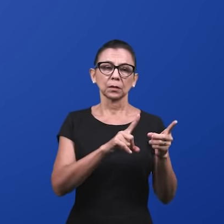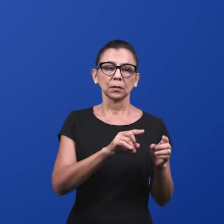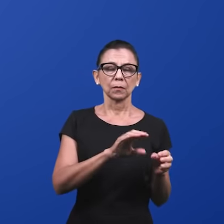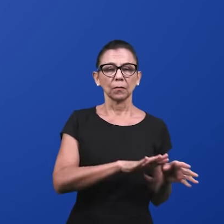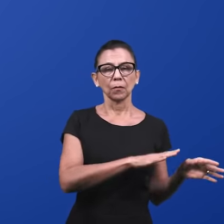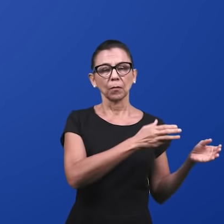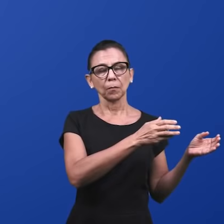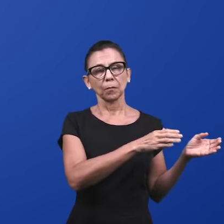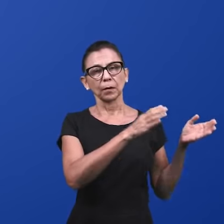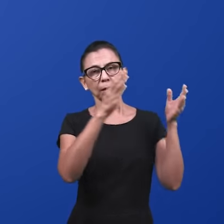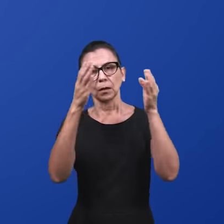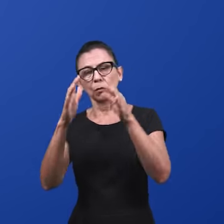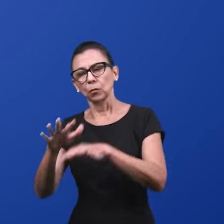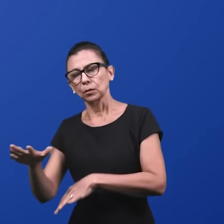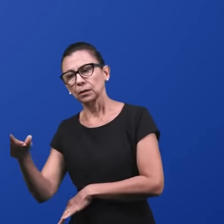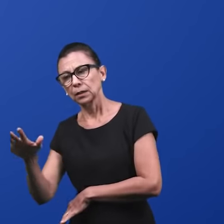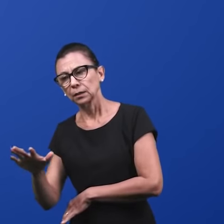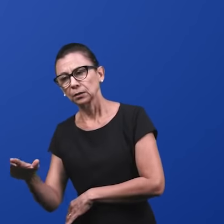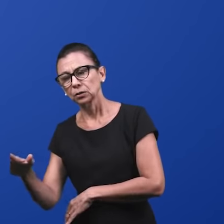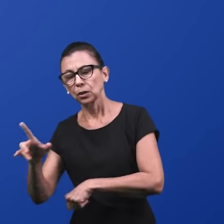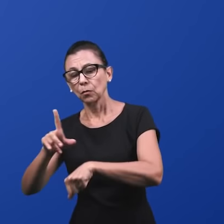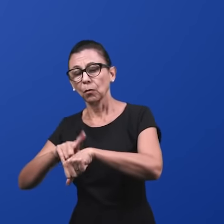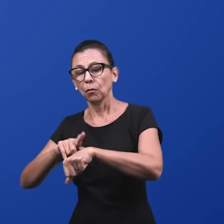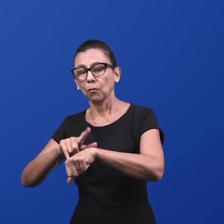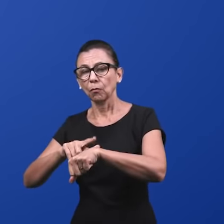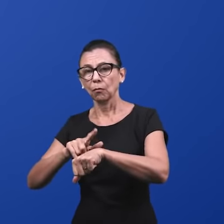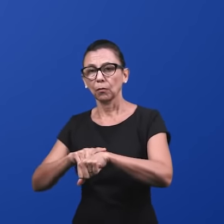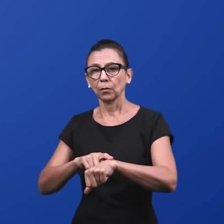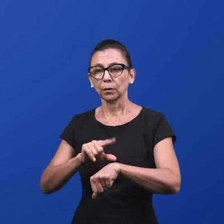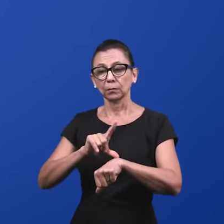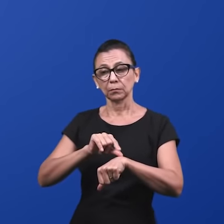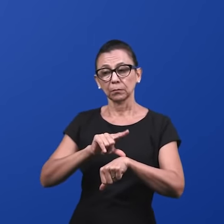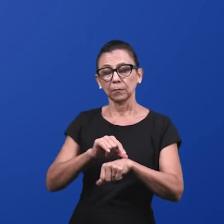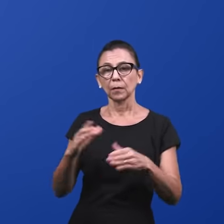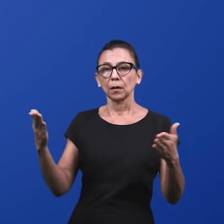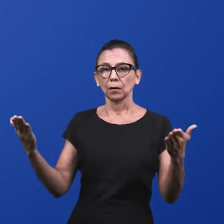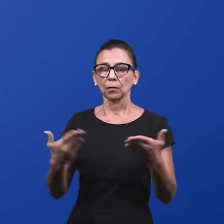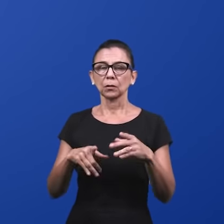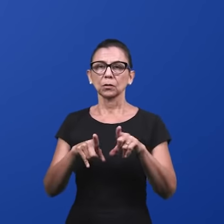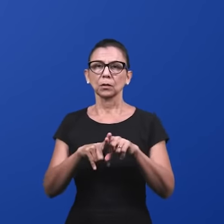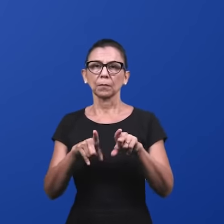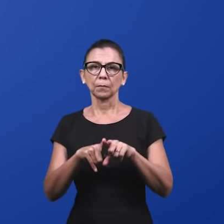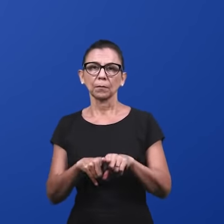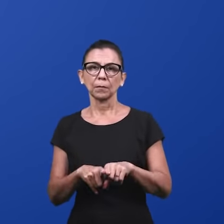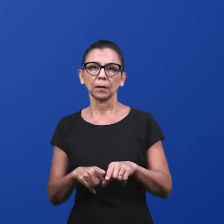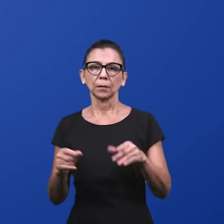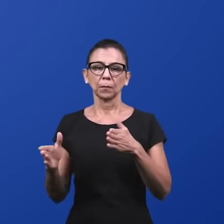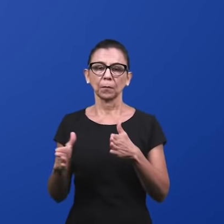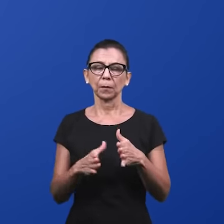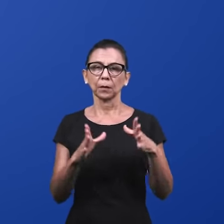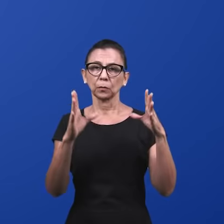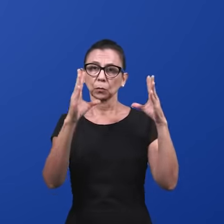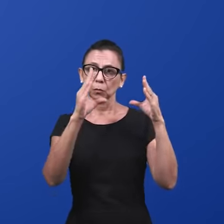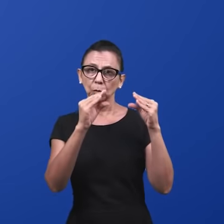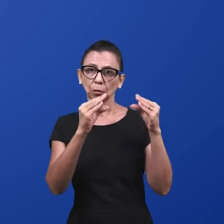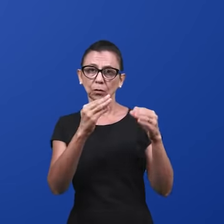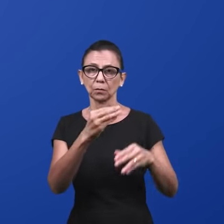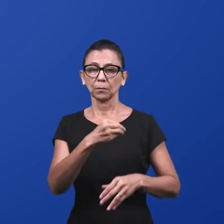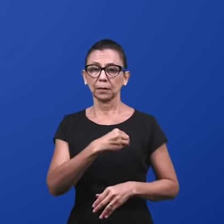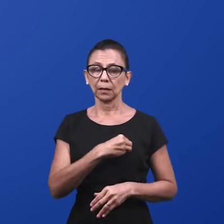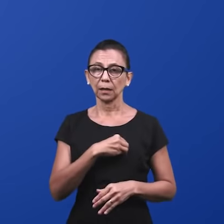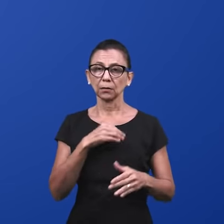margem. Hoje também já é tarde, já é os tempos de trevas. E passamos por tempestades, mas